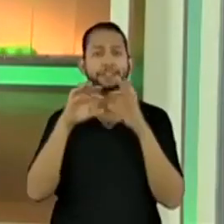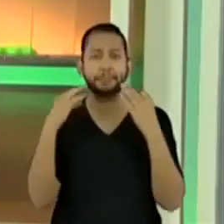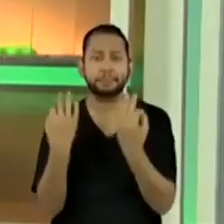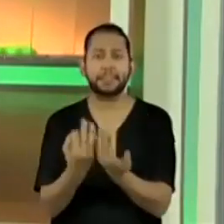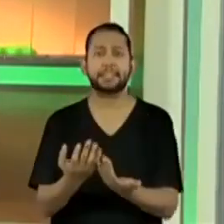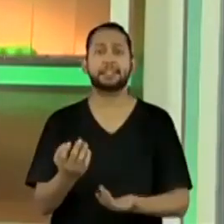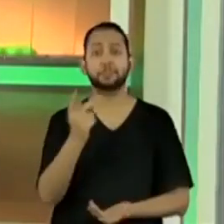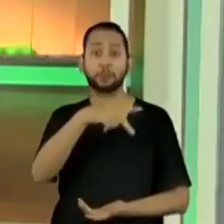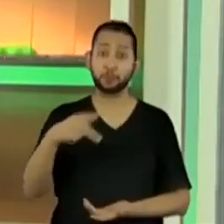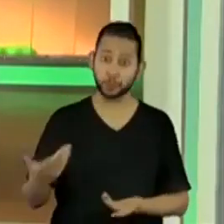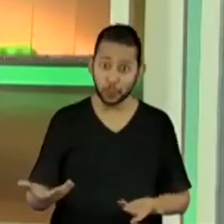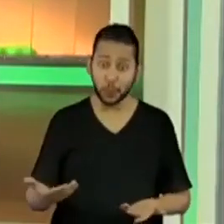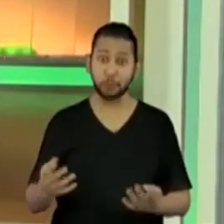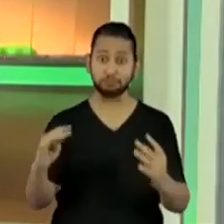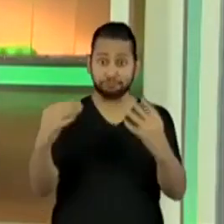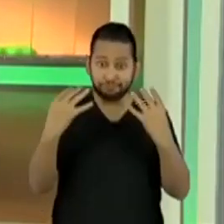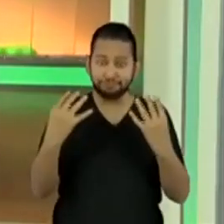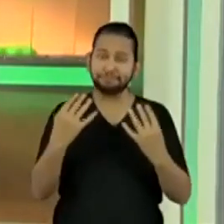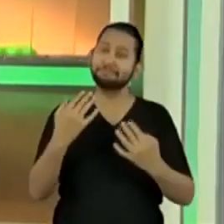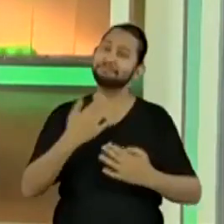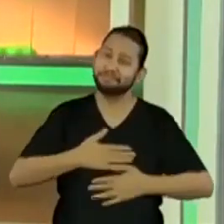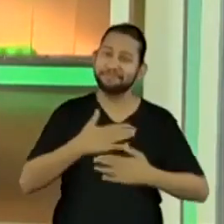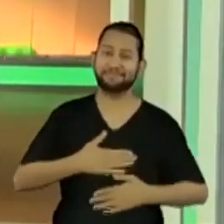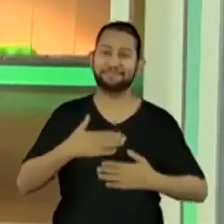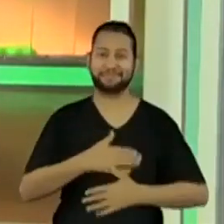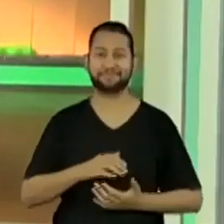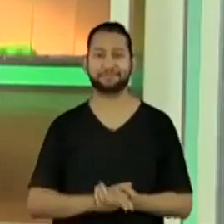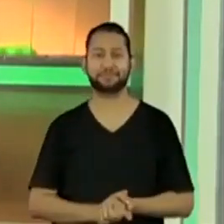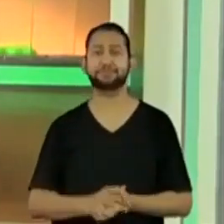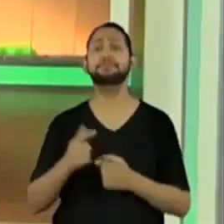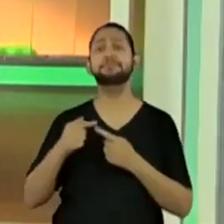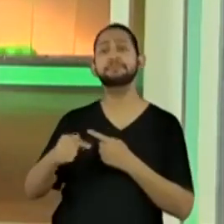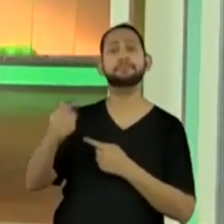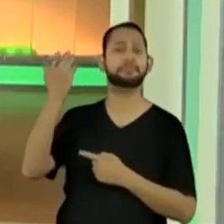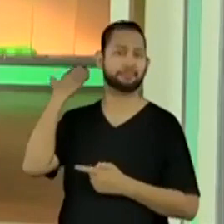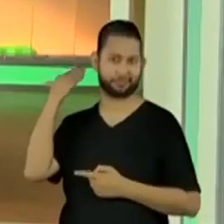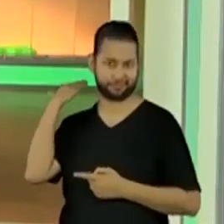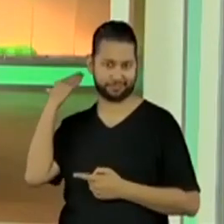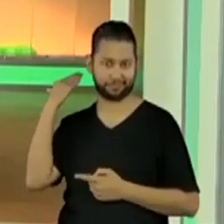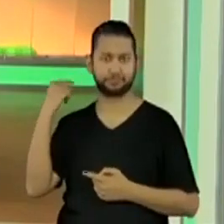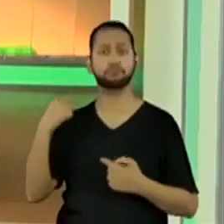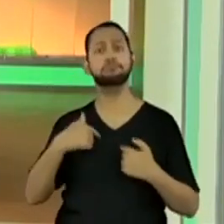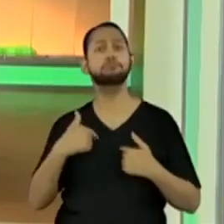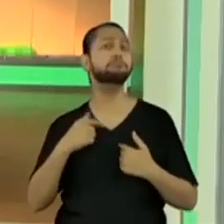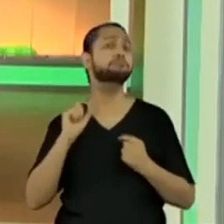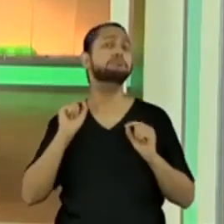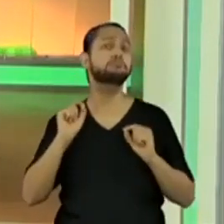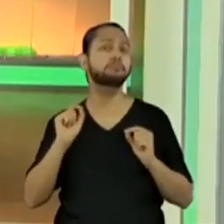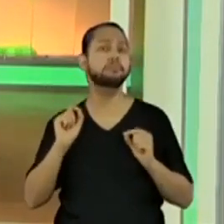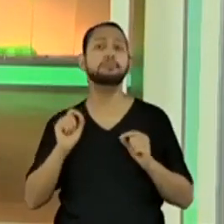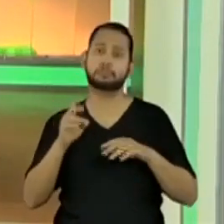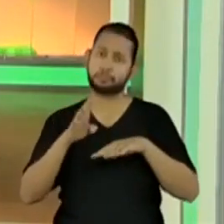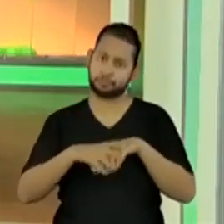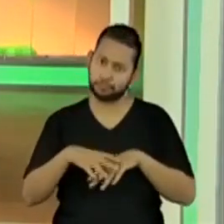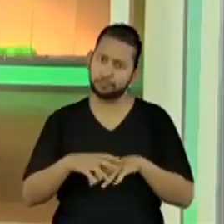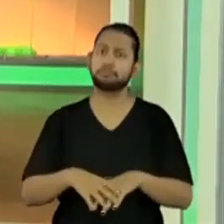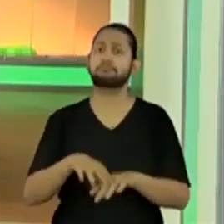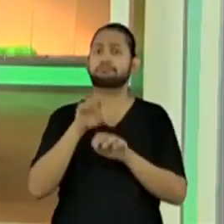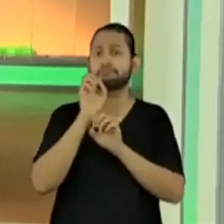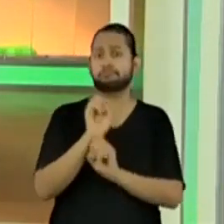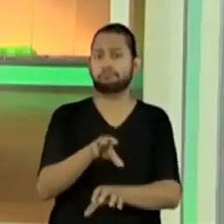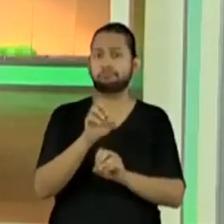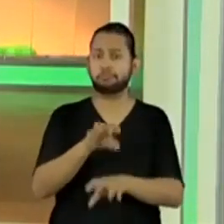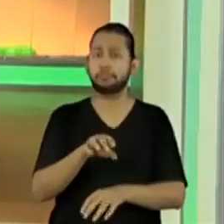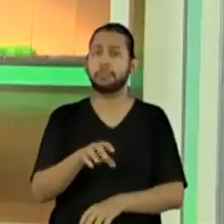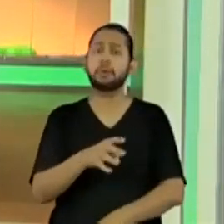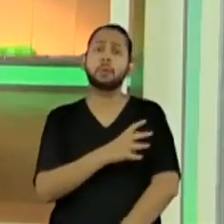outros colegas. Na semana passada, eu trabalhei com matemática também para o